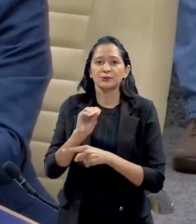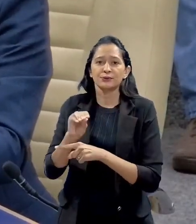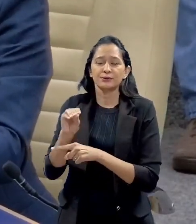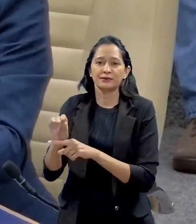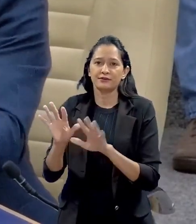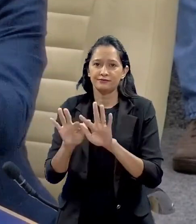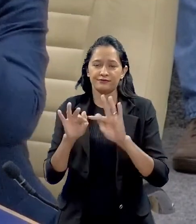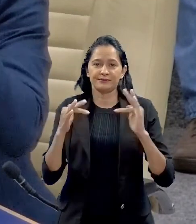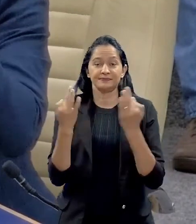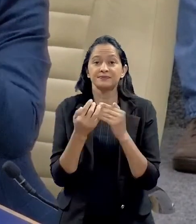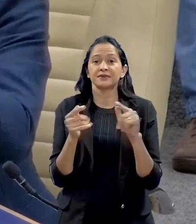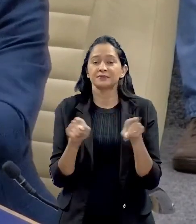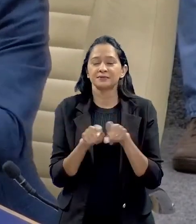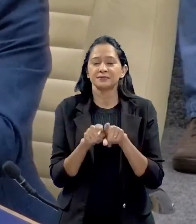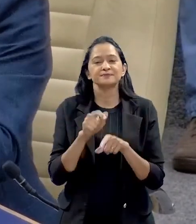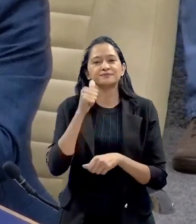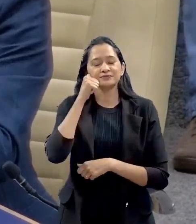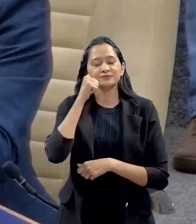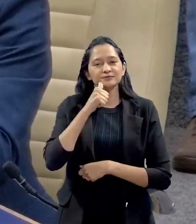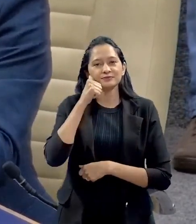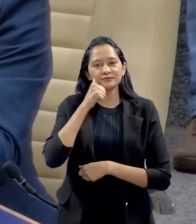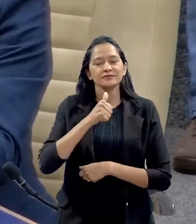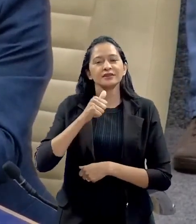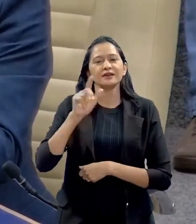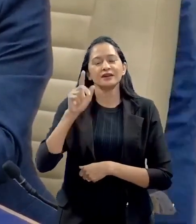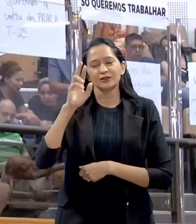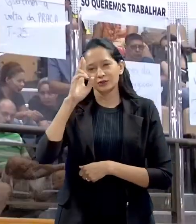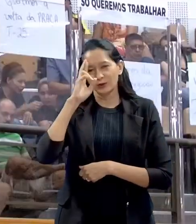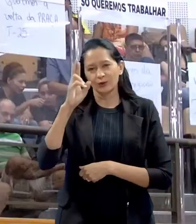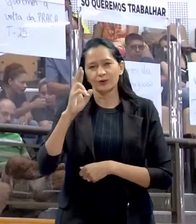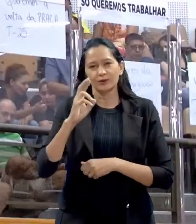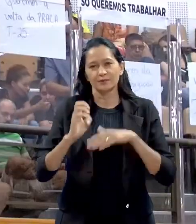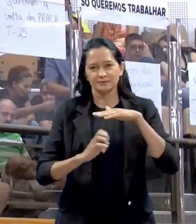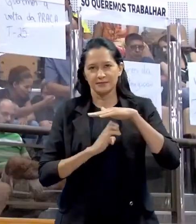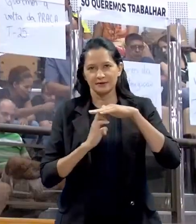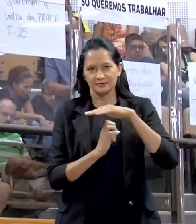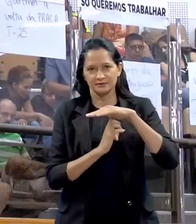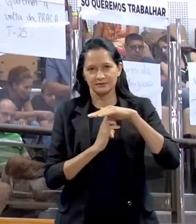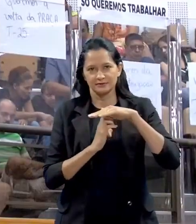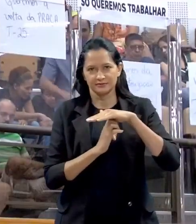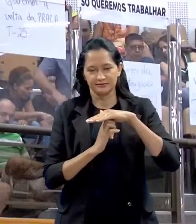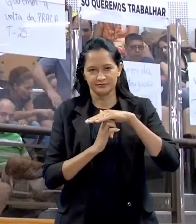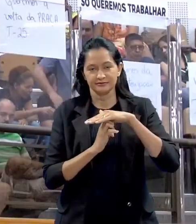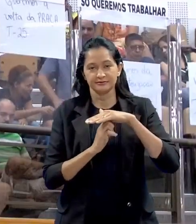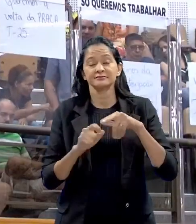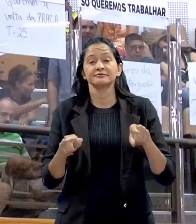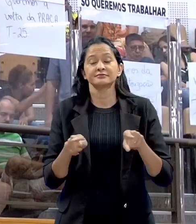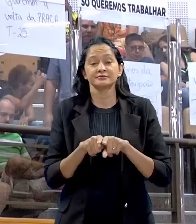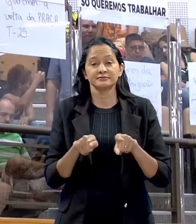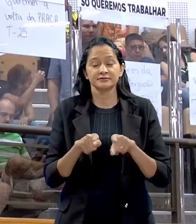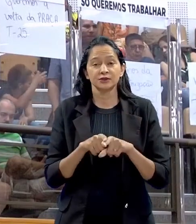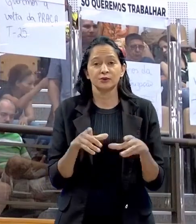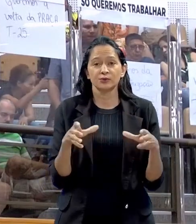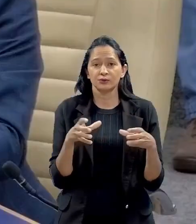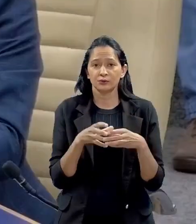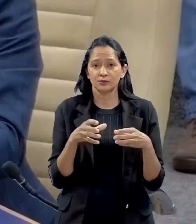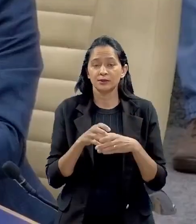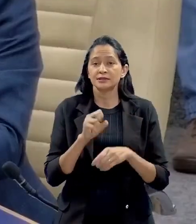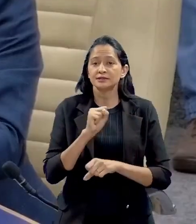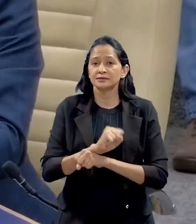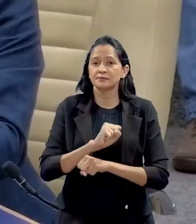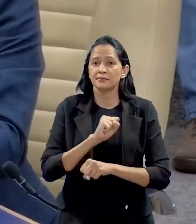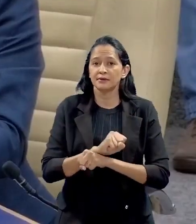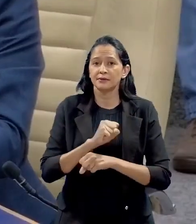empreendedoras estão aqui, né? Quero cumprimentar também o pessoal do Cadastro Reserva da